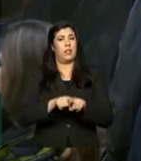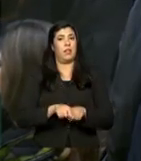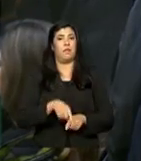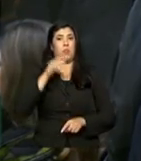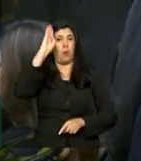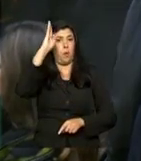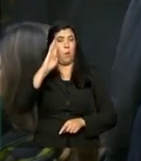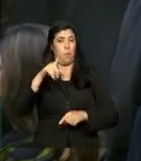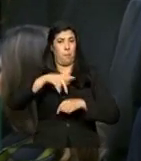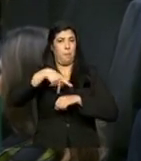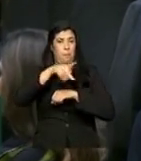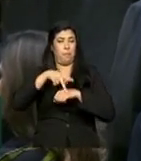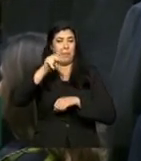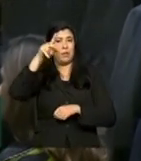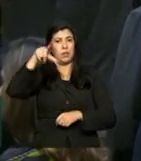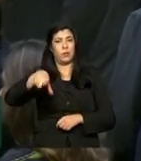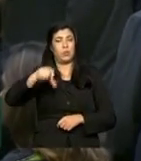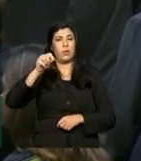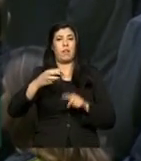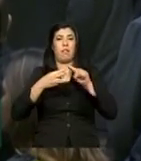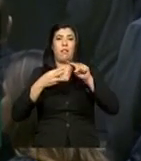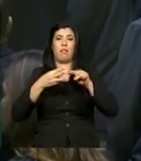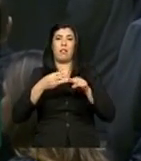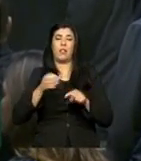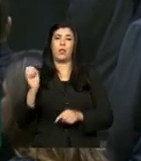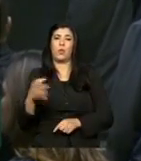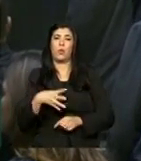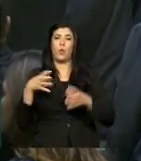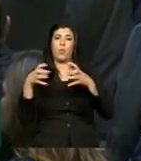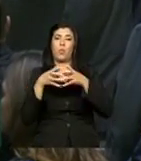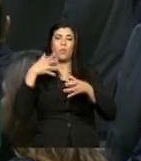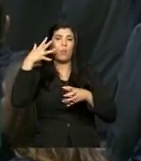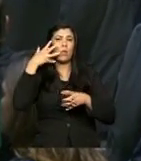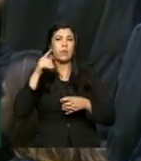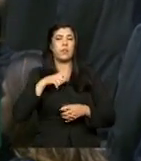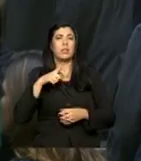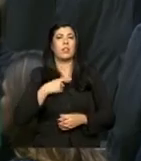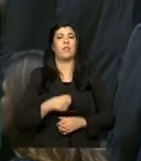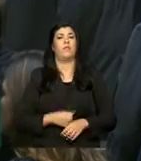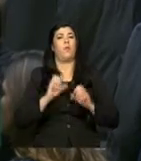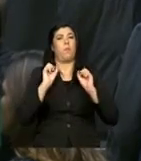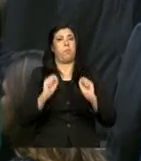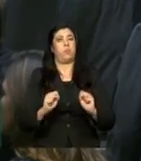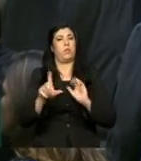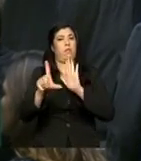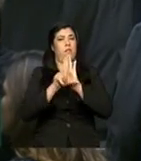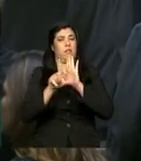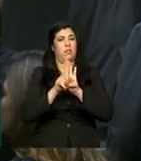posse de Dilma Rousseff. Continue com a gente na NBR, a TV do Governo Federal.